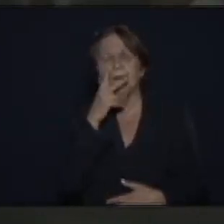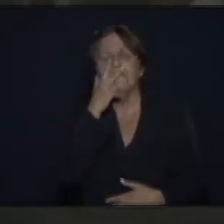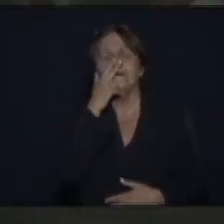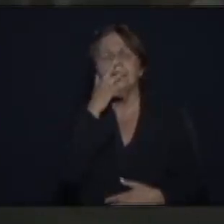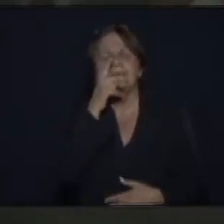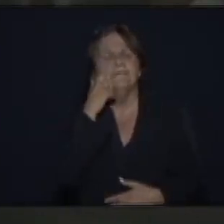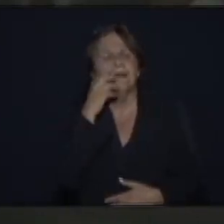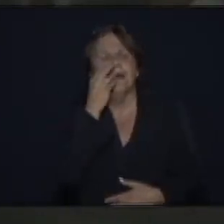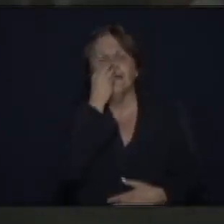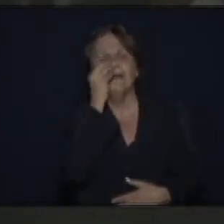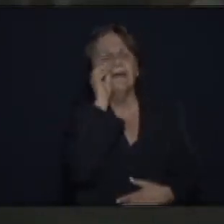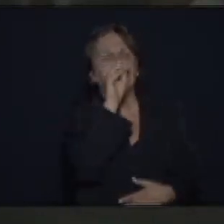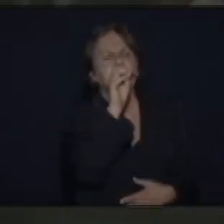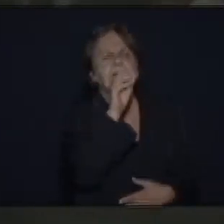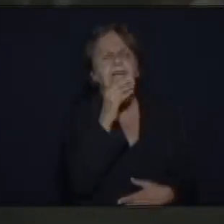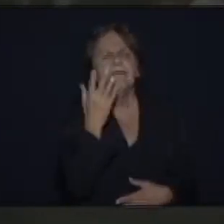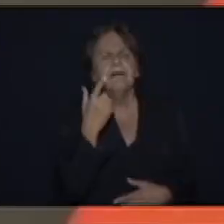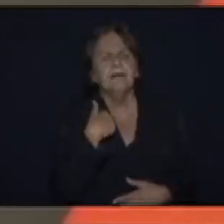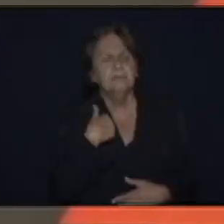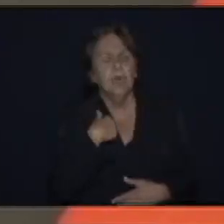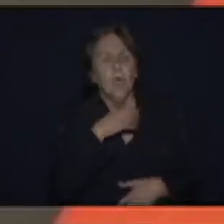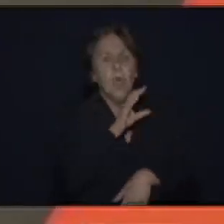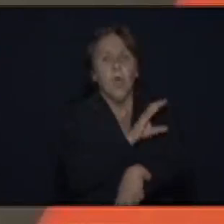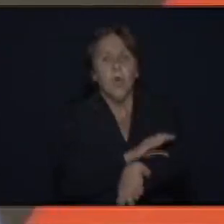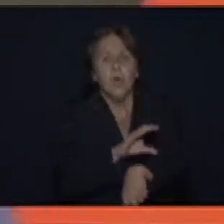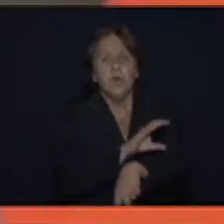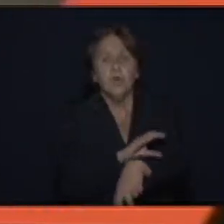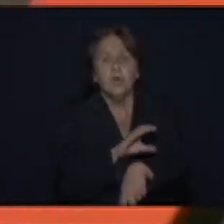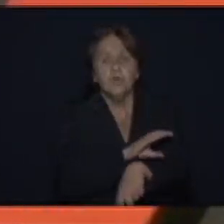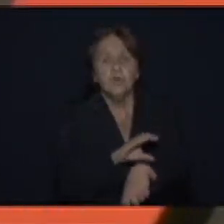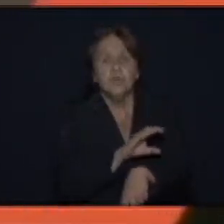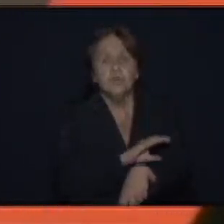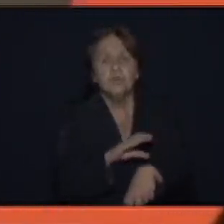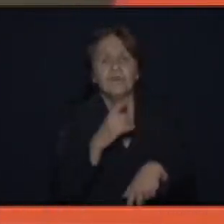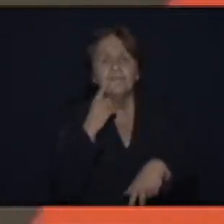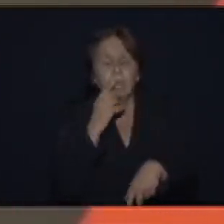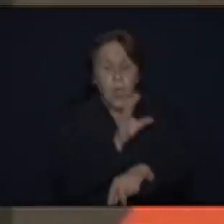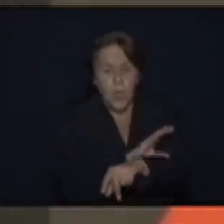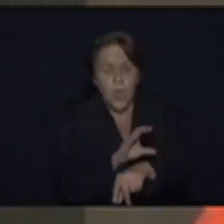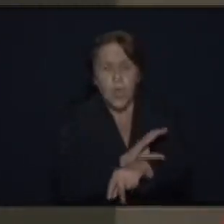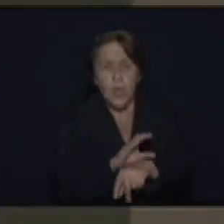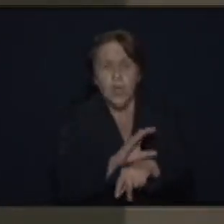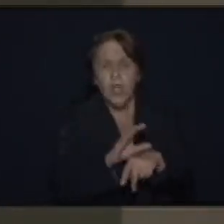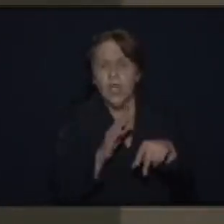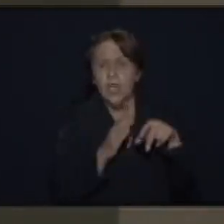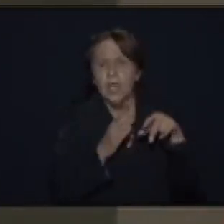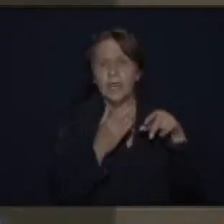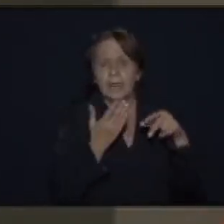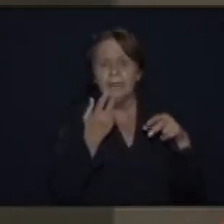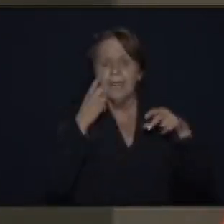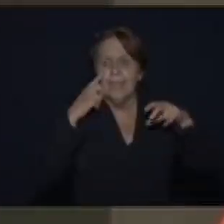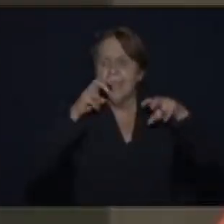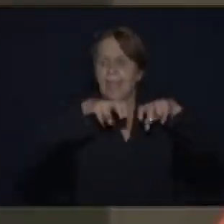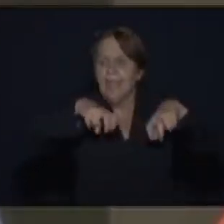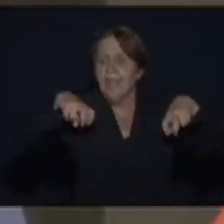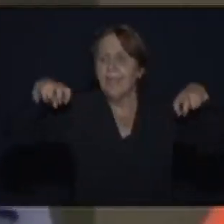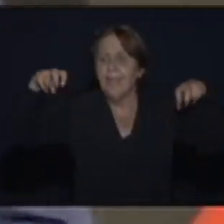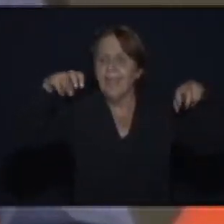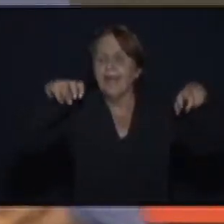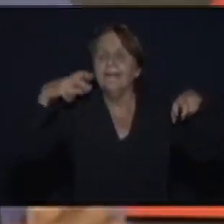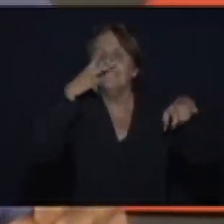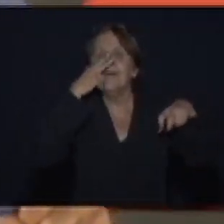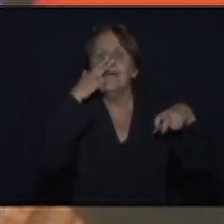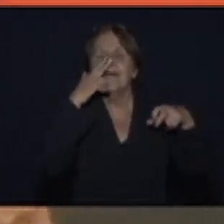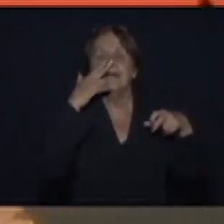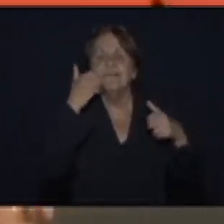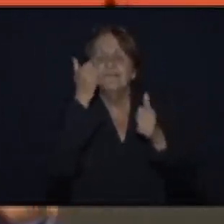se importa ela nossa cultura tribal como é que a cultura tribal a cultura tribal para mim é a cultura da arquibancada de